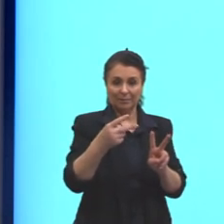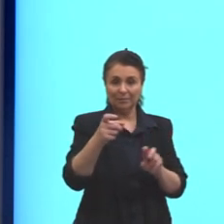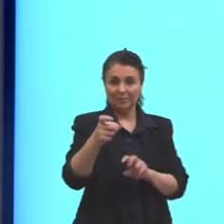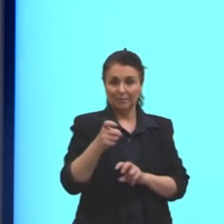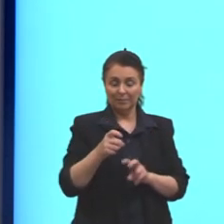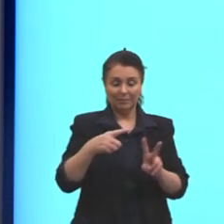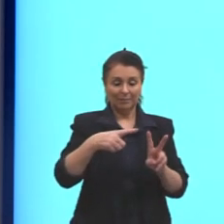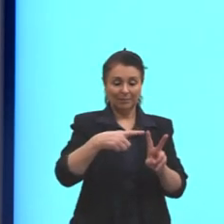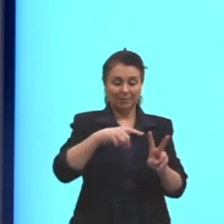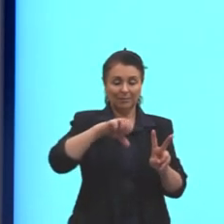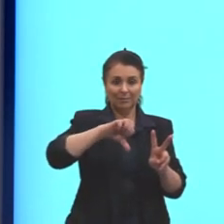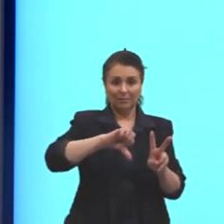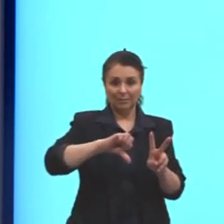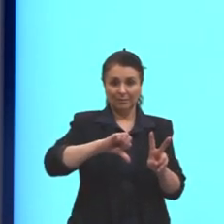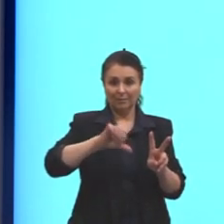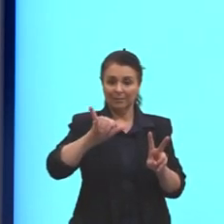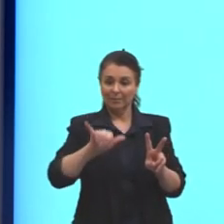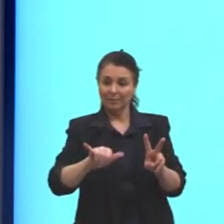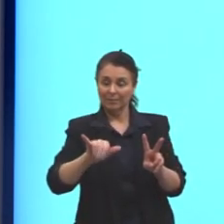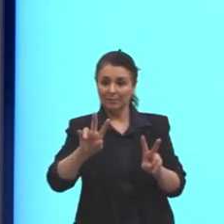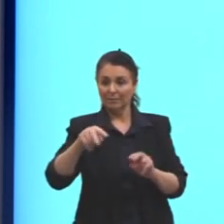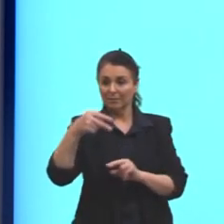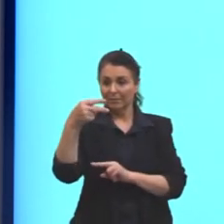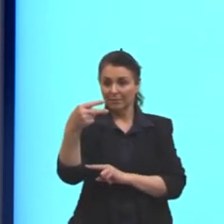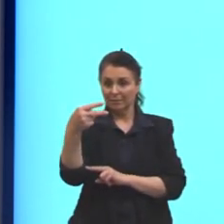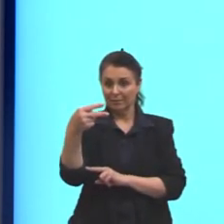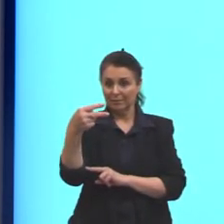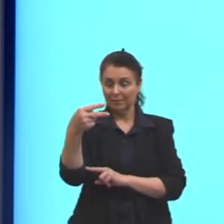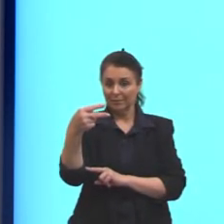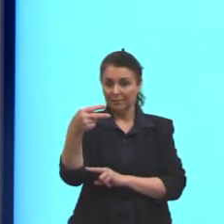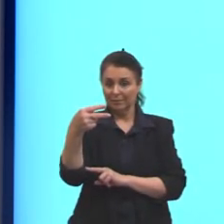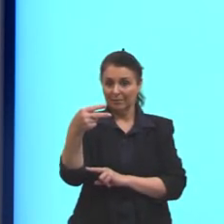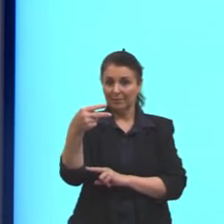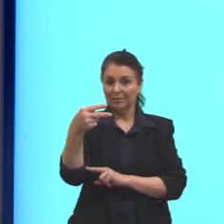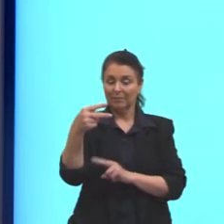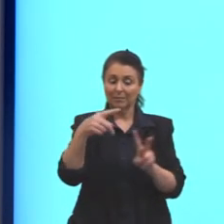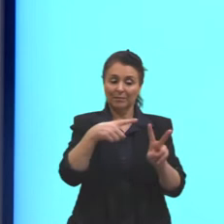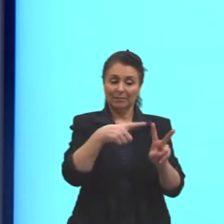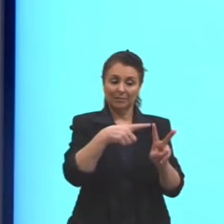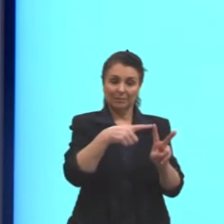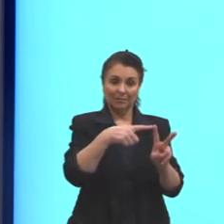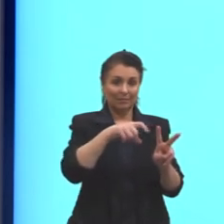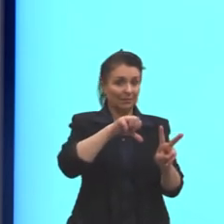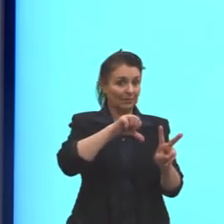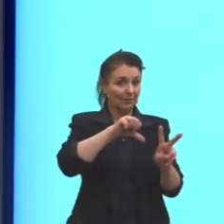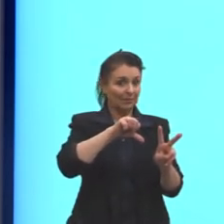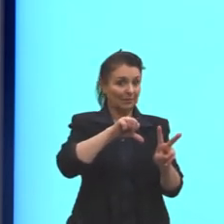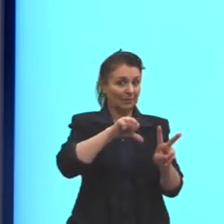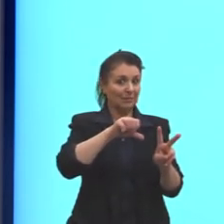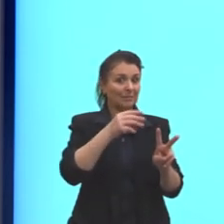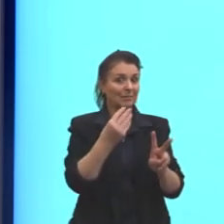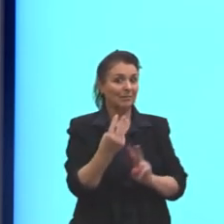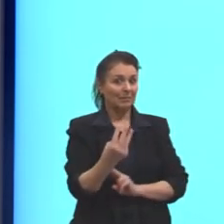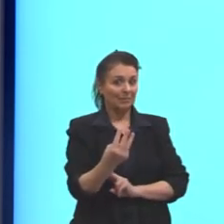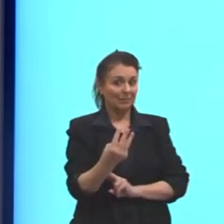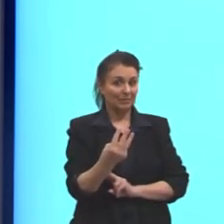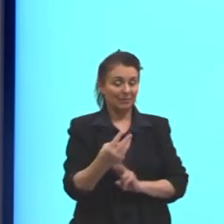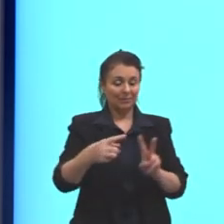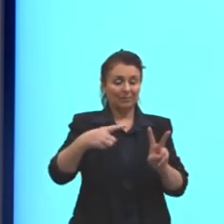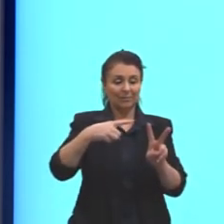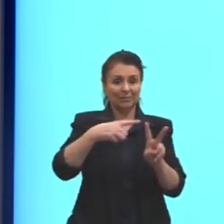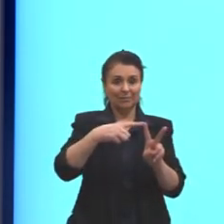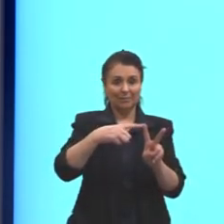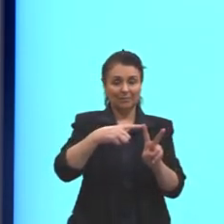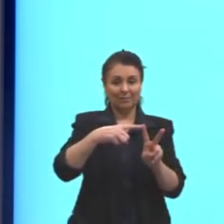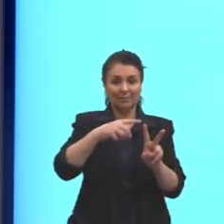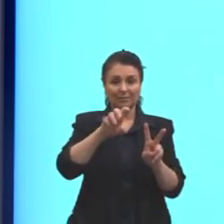raiz de 9 y ao quadrado nós resolvemos a raiz de 9 que é 3 e a raiz de y ao quadrado